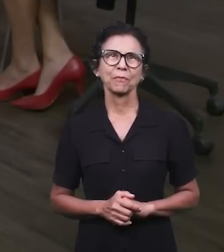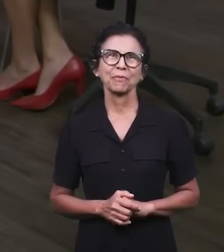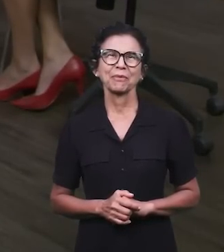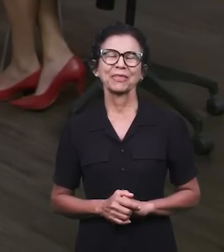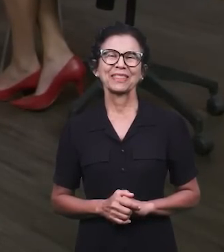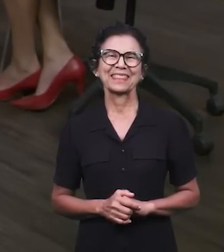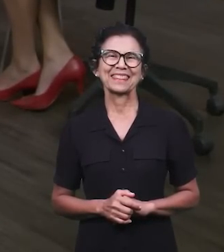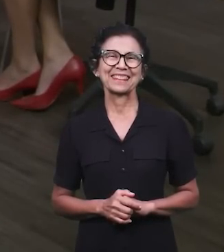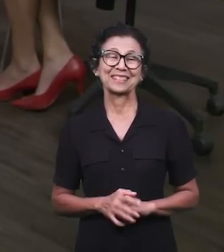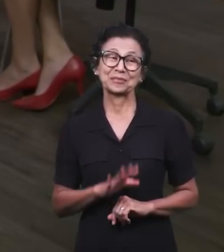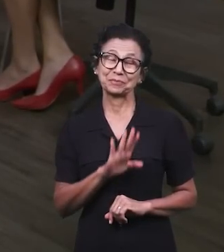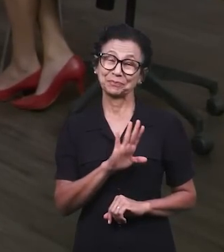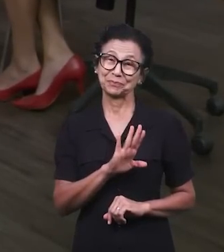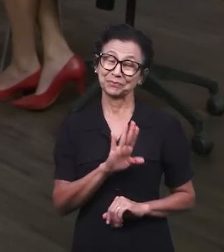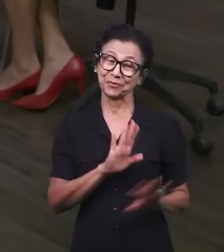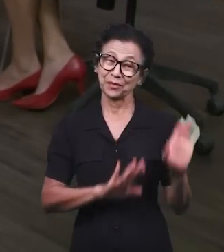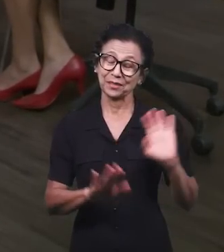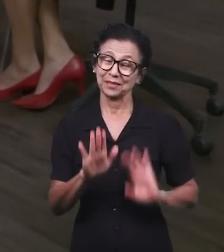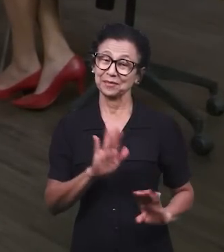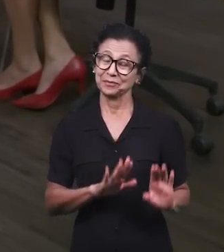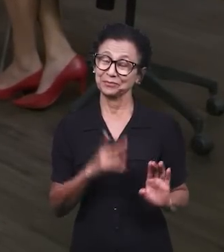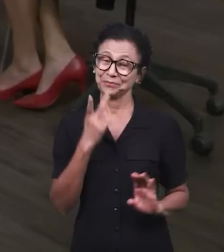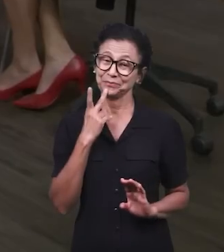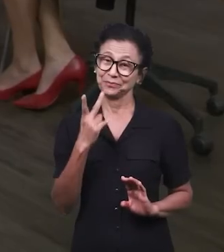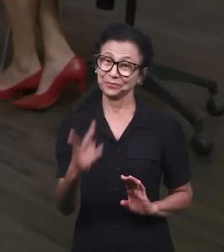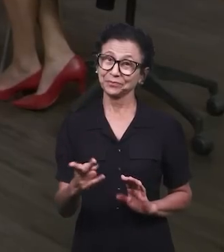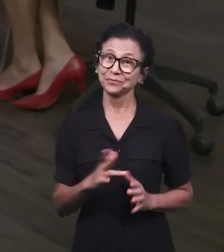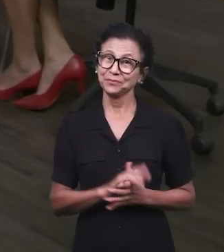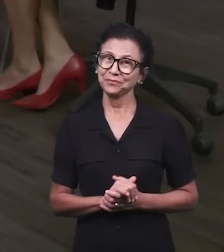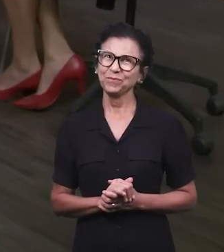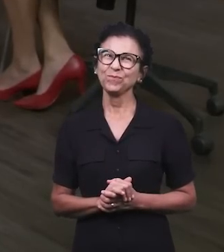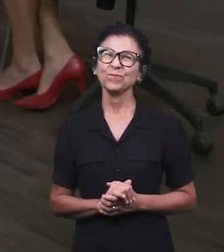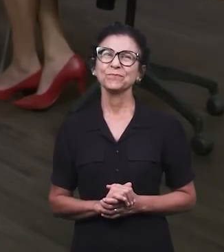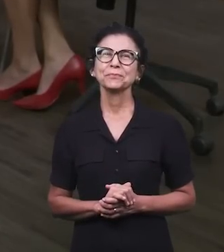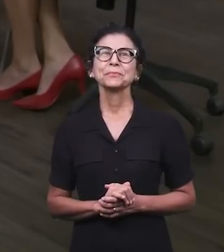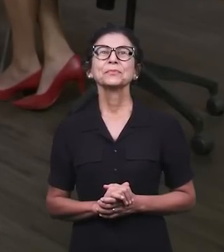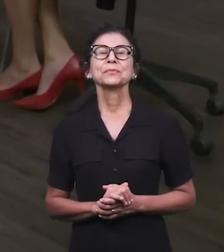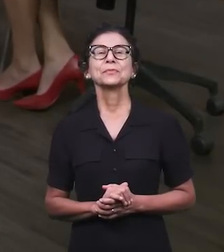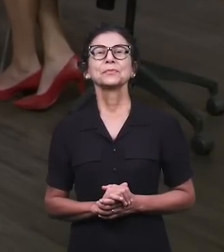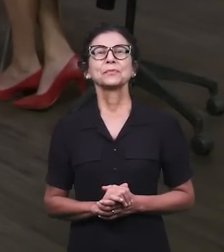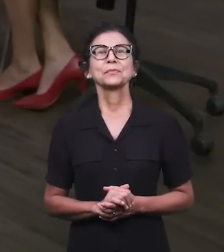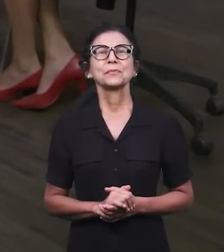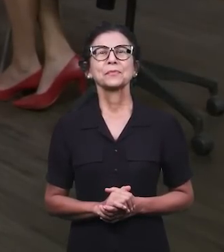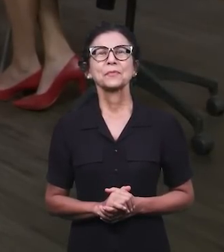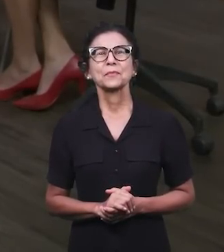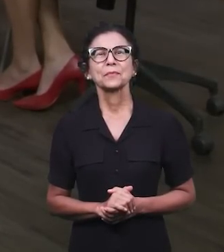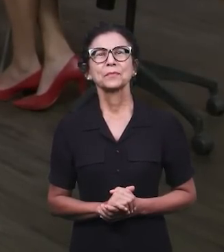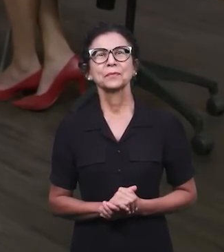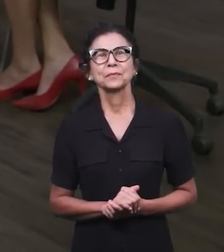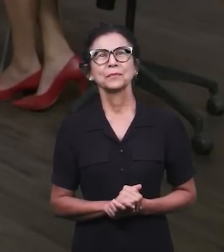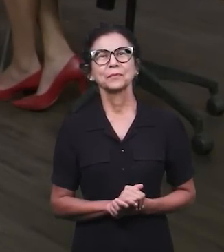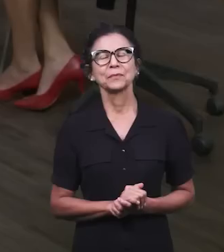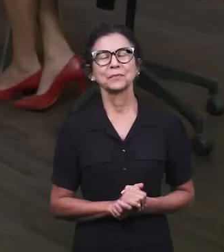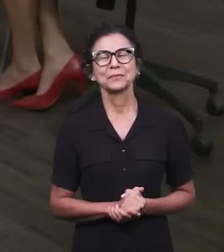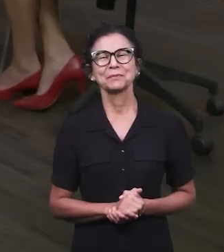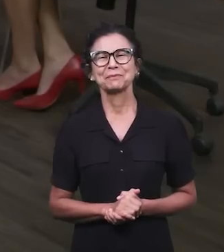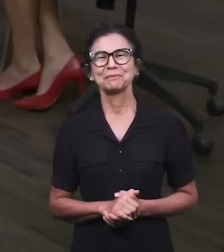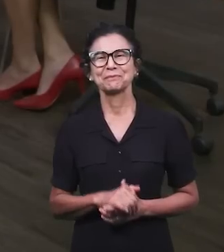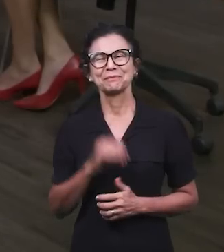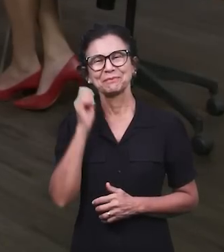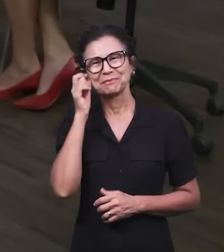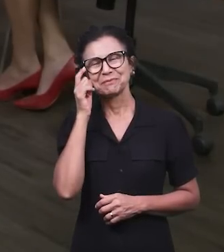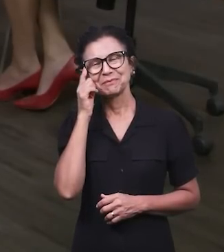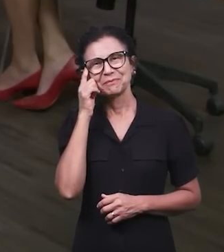convencendo. Vou acabar me convencendo que eu continuo jovem, André. Mas nós estamos na torcida por você. Muito